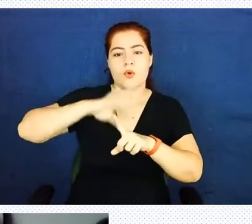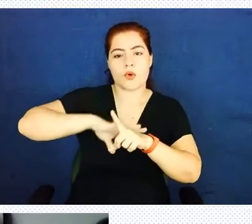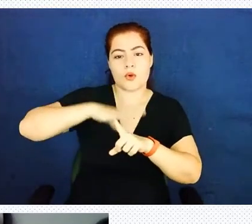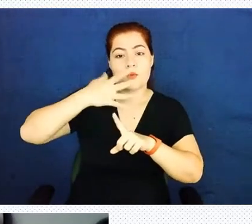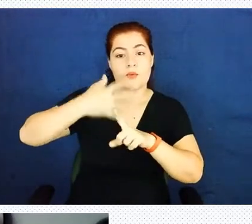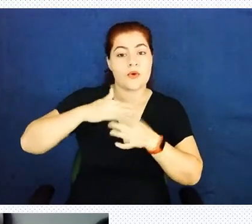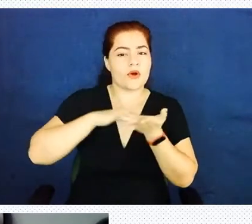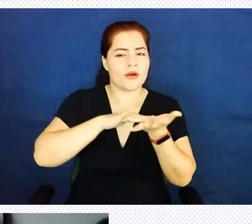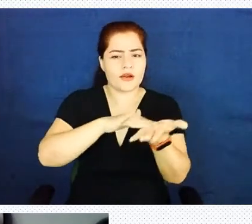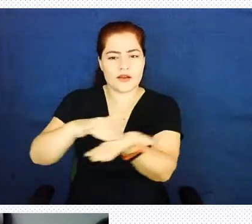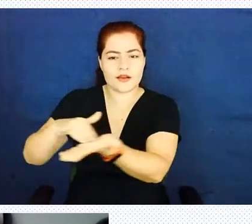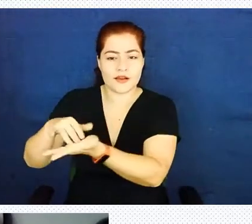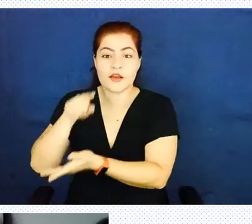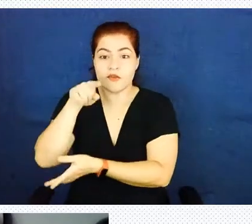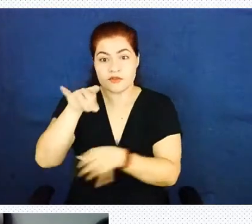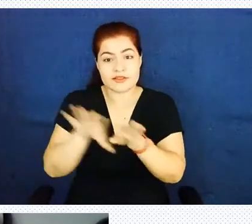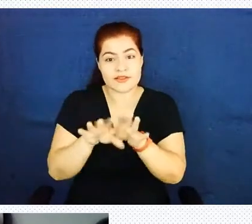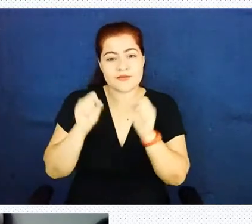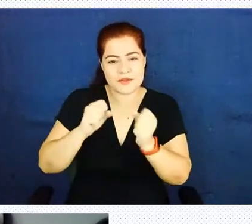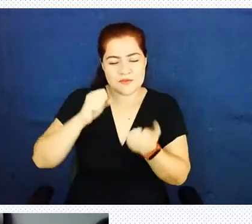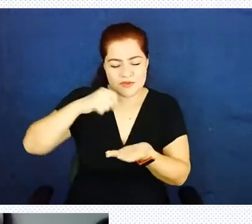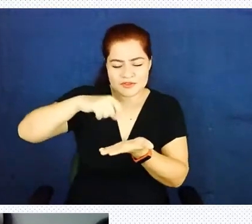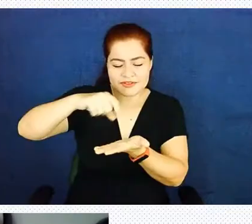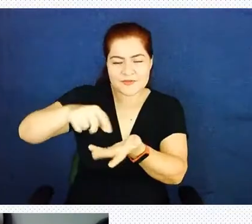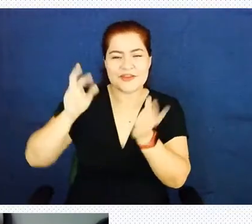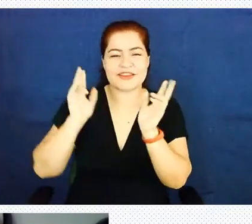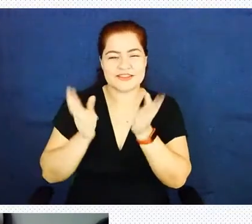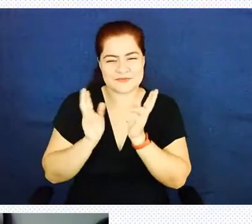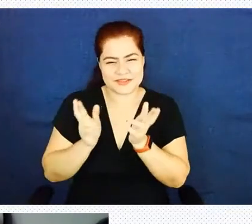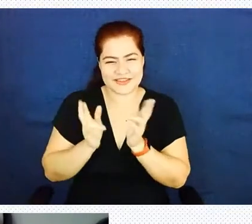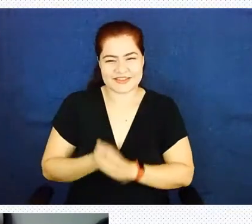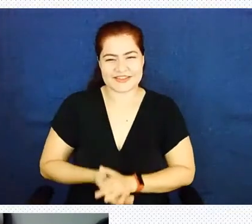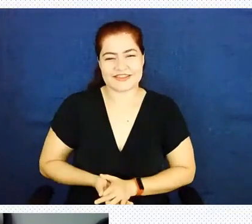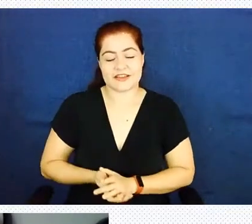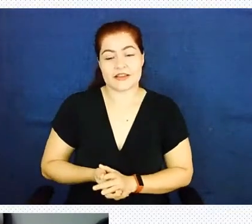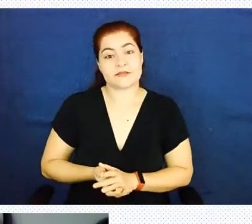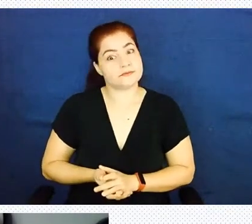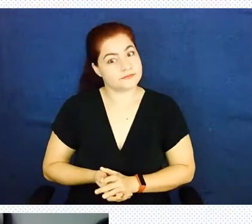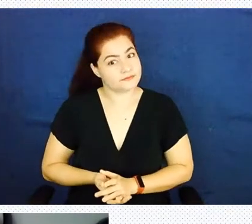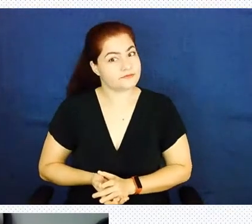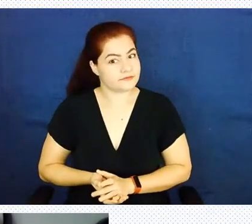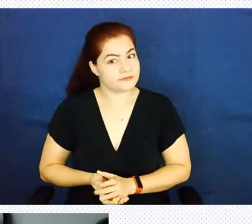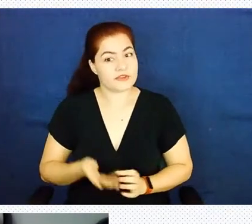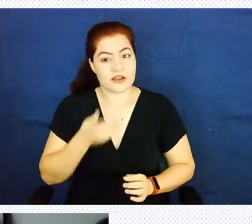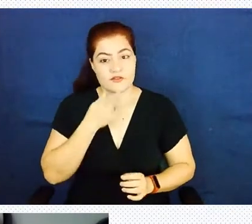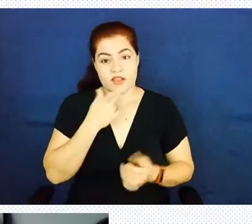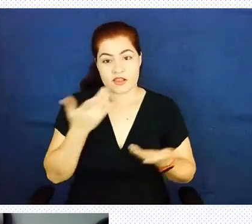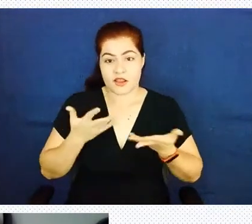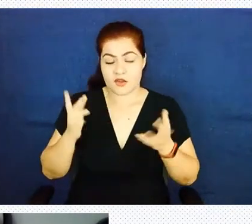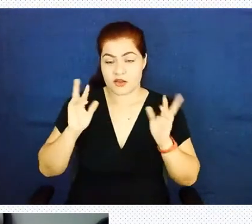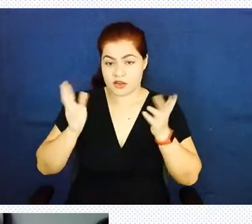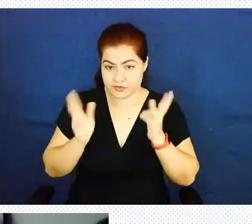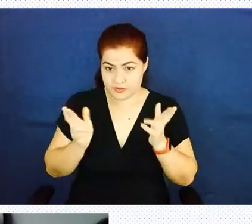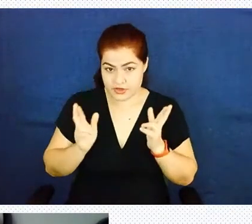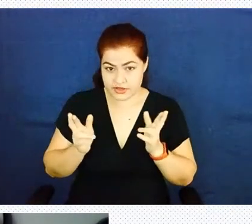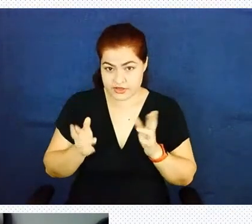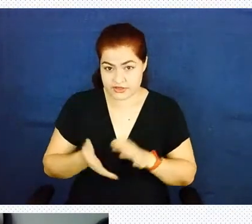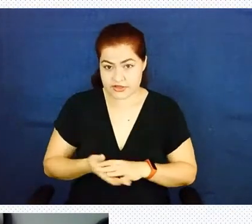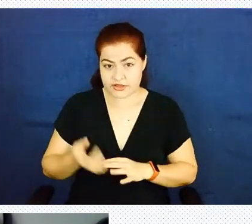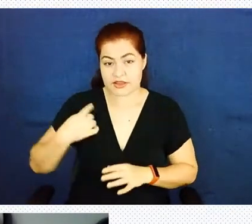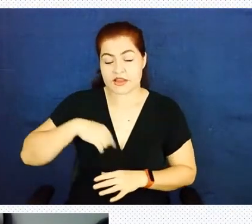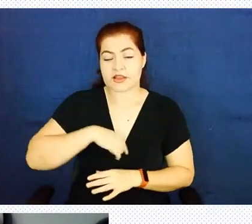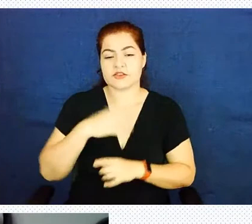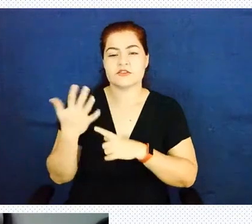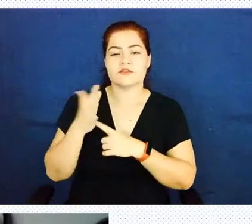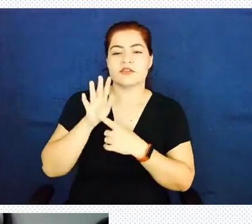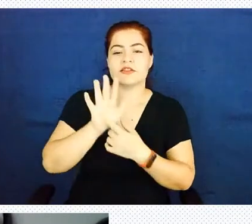Então, seja também um semeador de esperança. E por falar em esperança, a gente